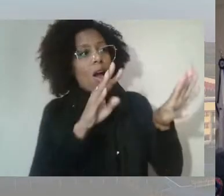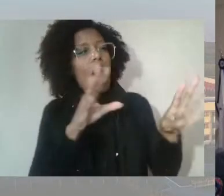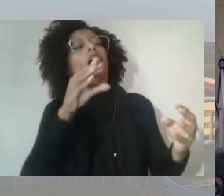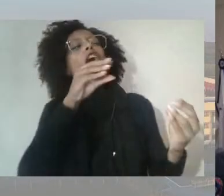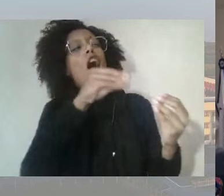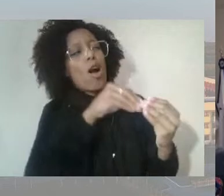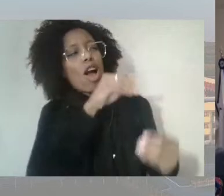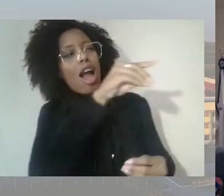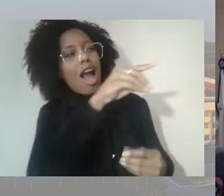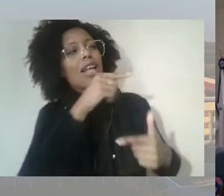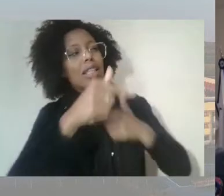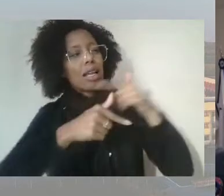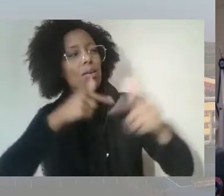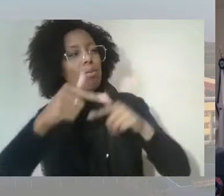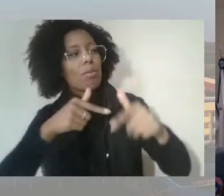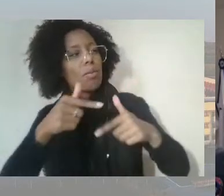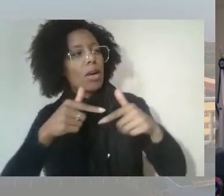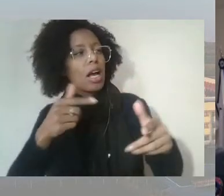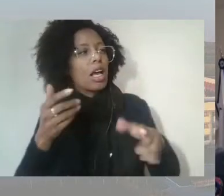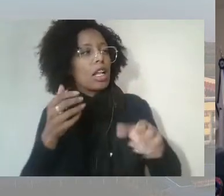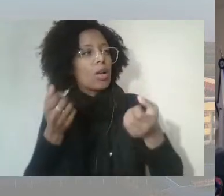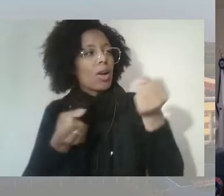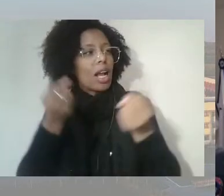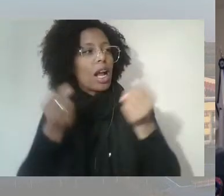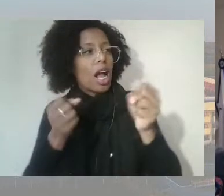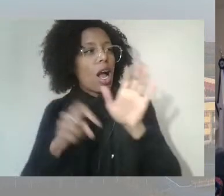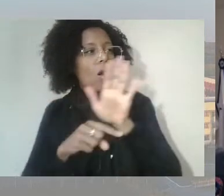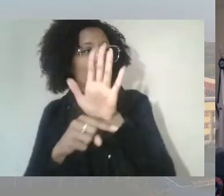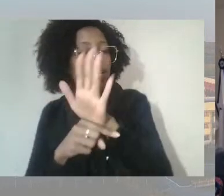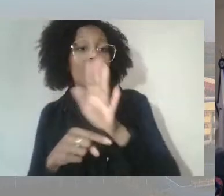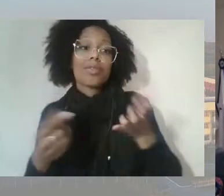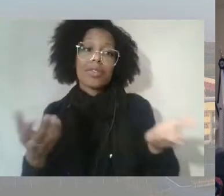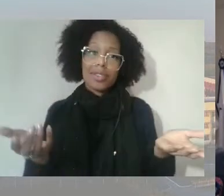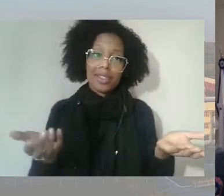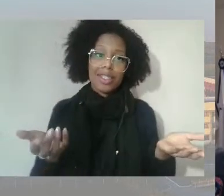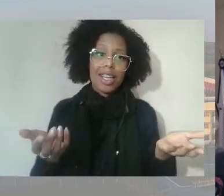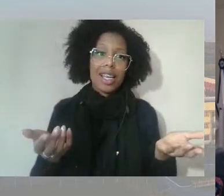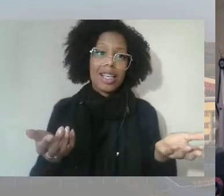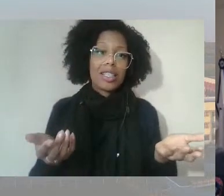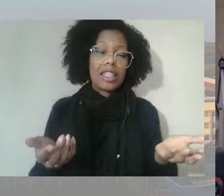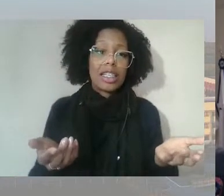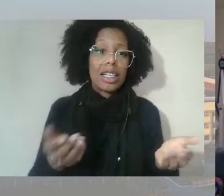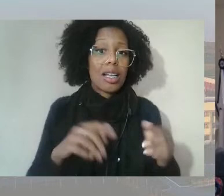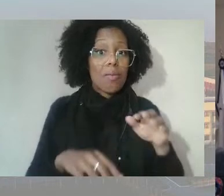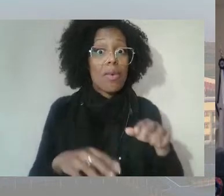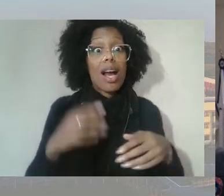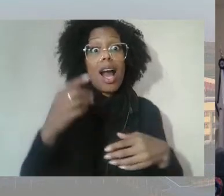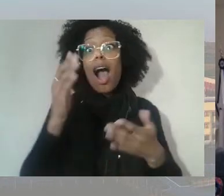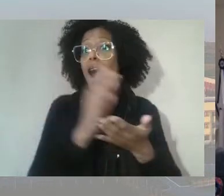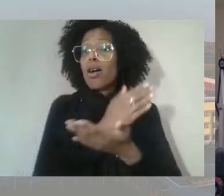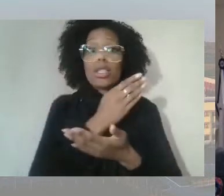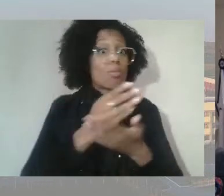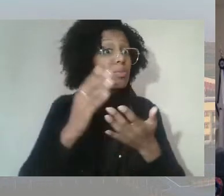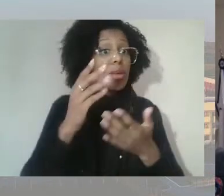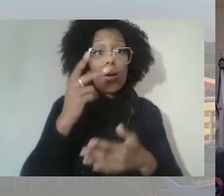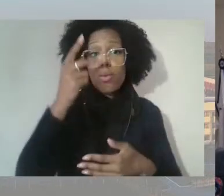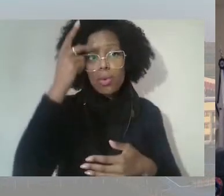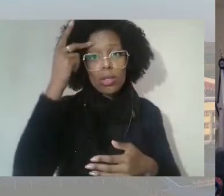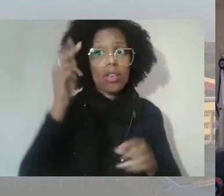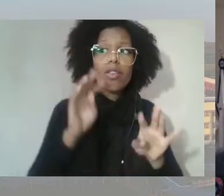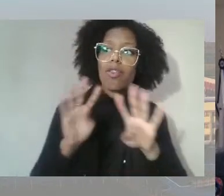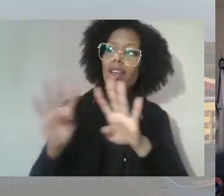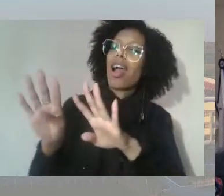vergonha de ser confundido, mas o que me incomoda é de não imaginar que eu poderia ter sido... Por que ele não imaginou que eu poderia ser